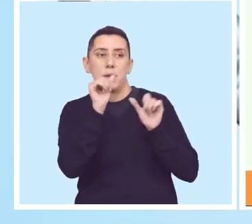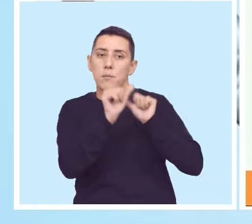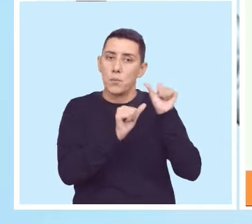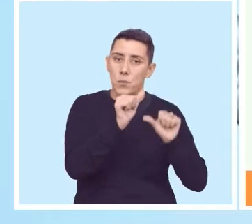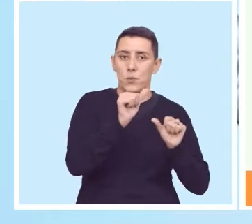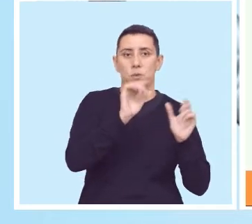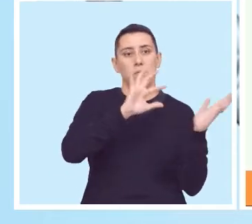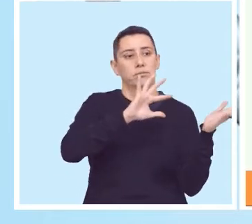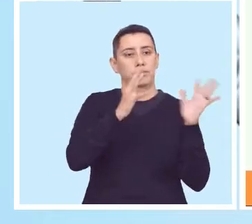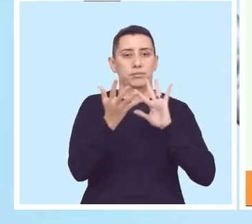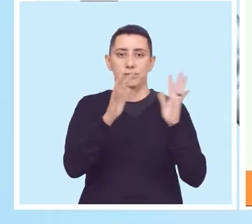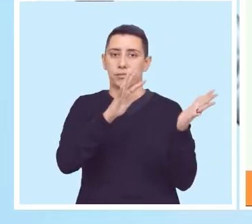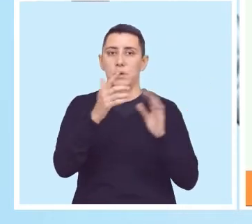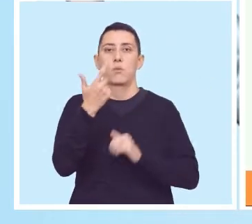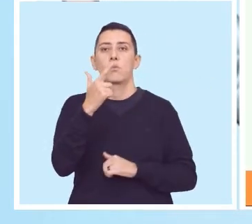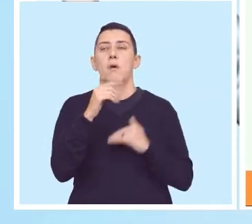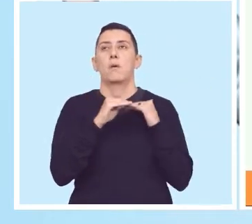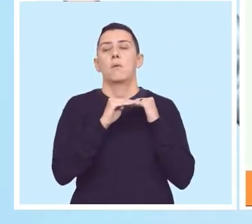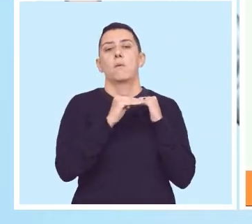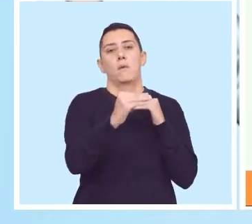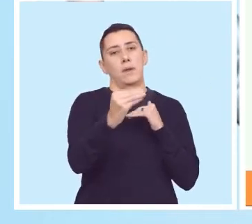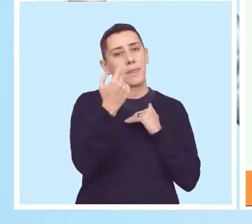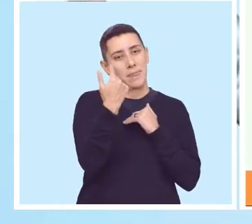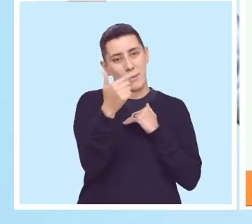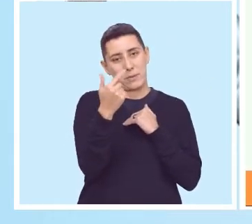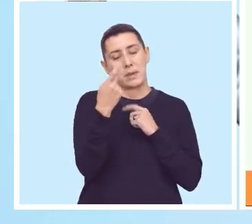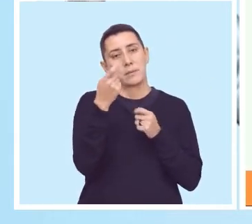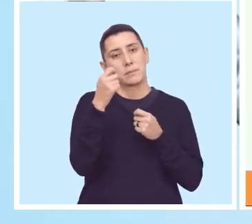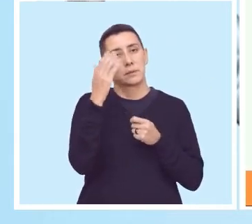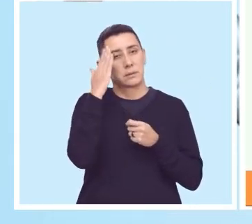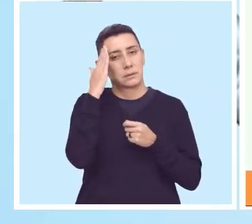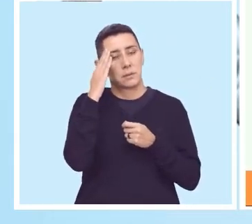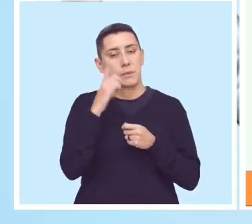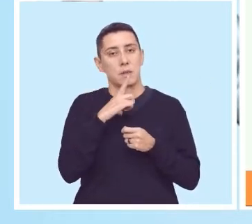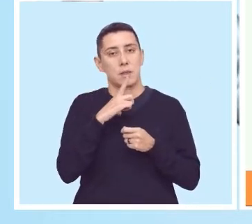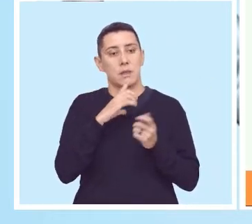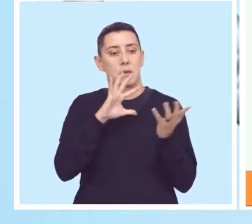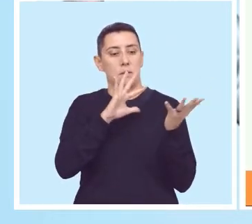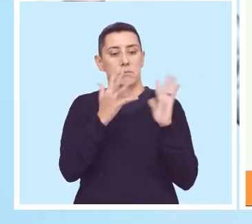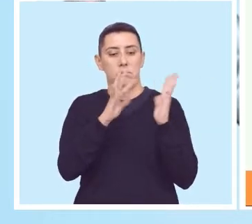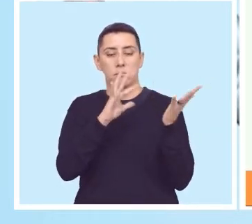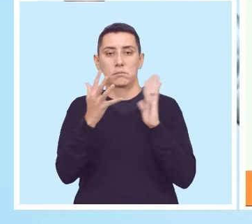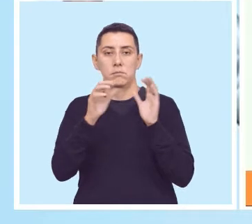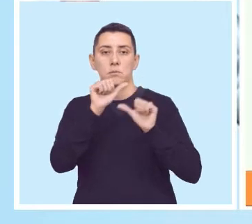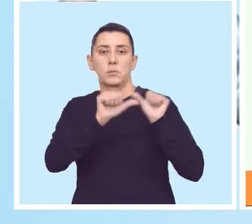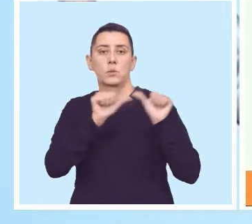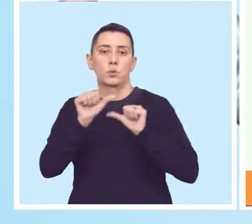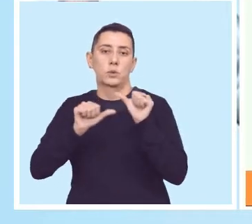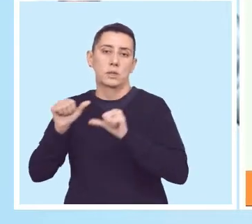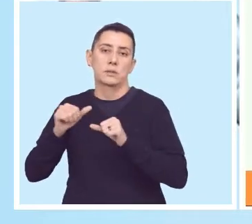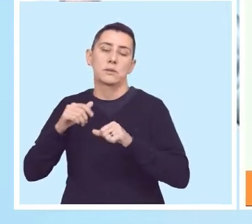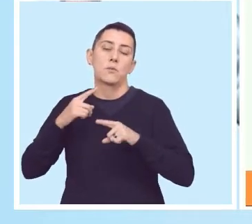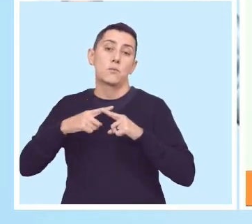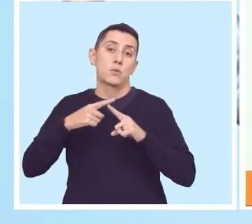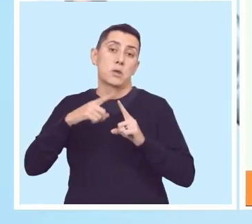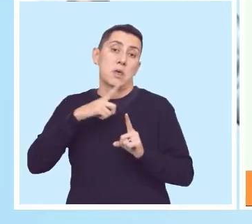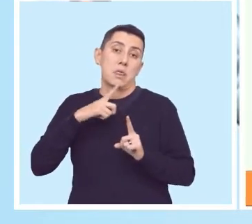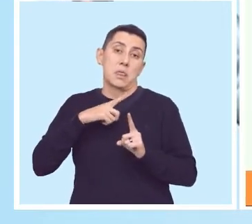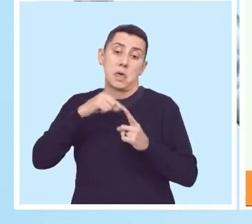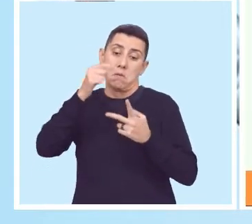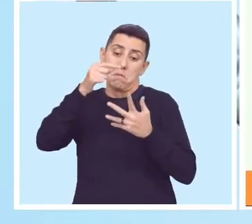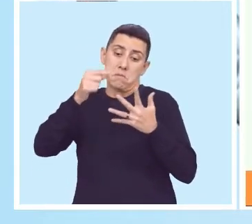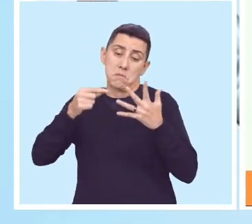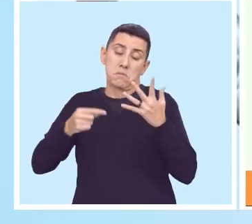outro jeito, então a coisa vai flutuando de acordo com os diversos fatores que podem contribuir para